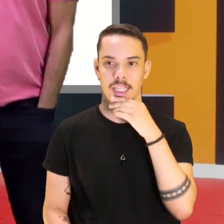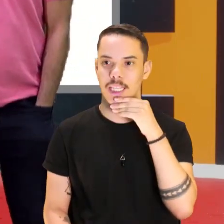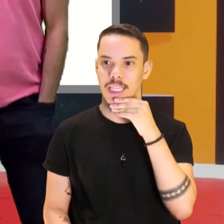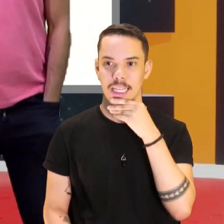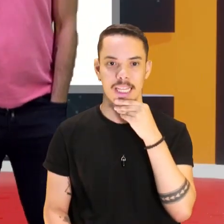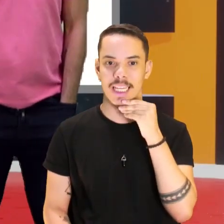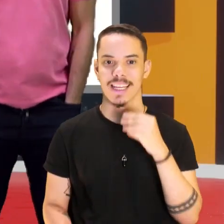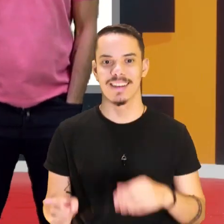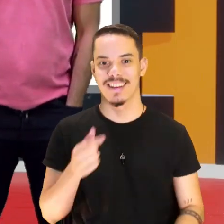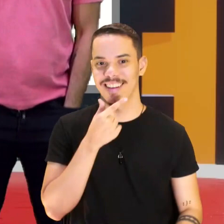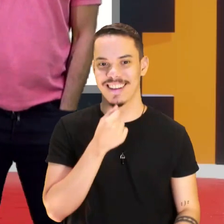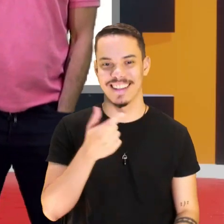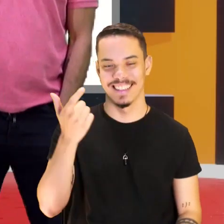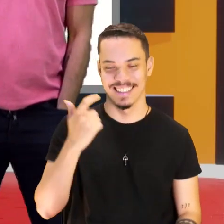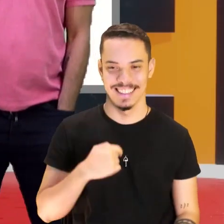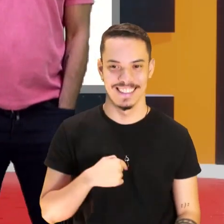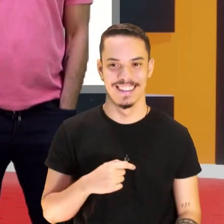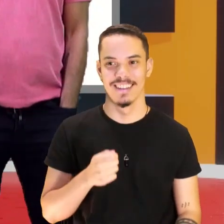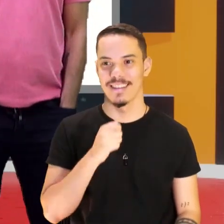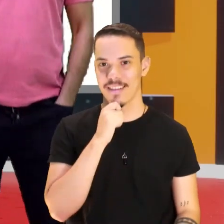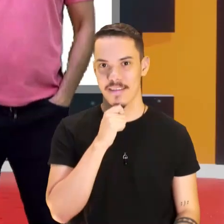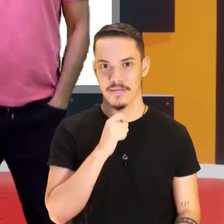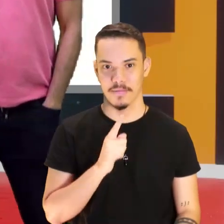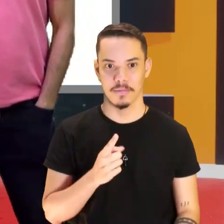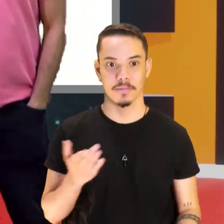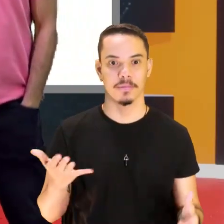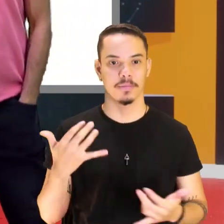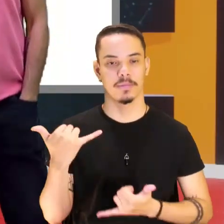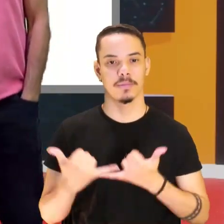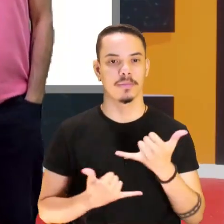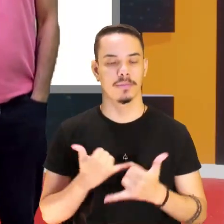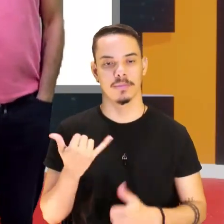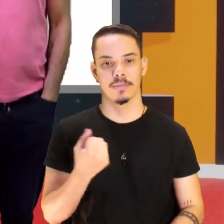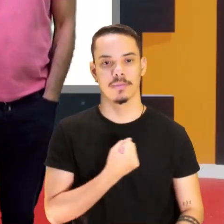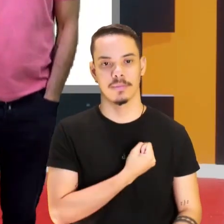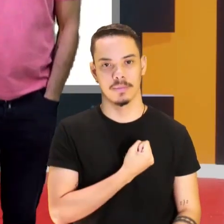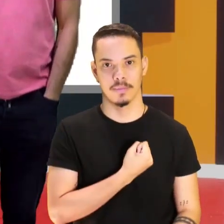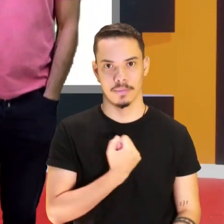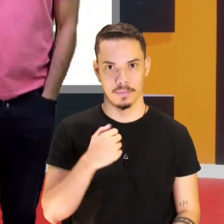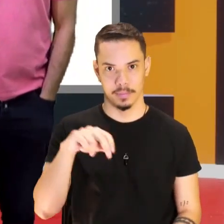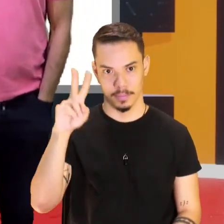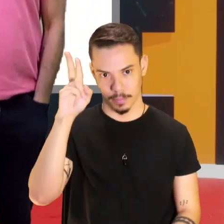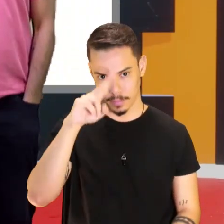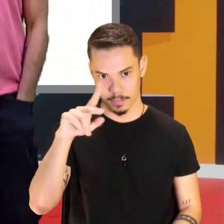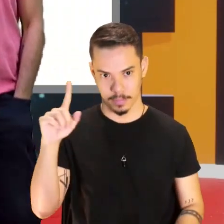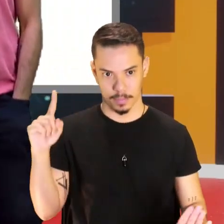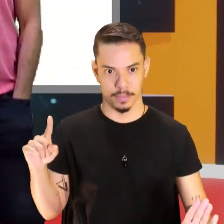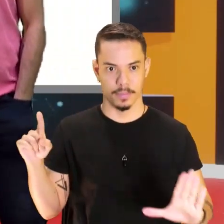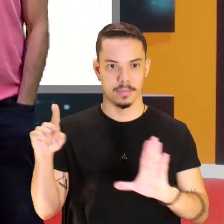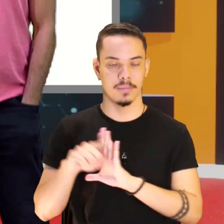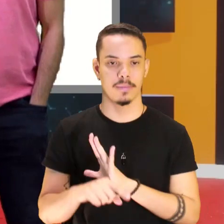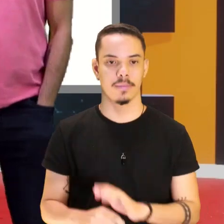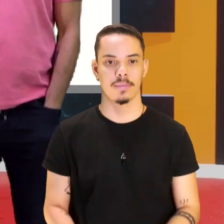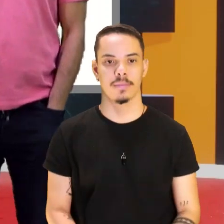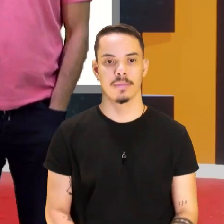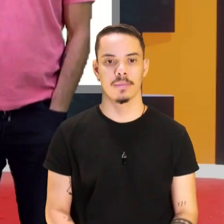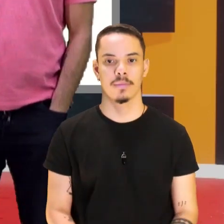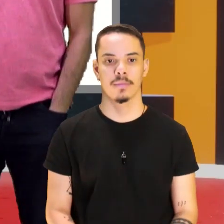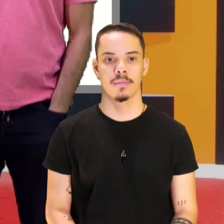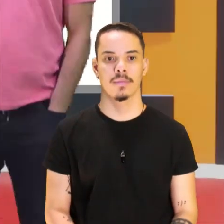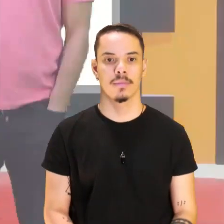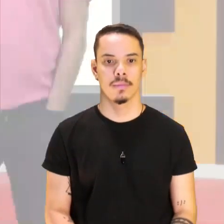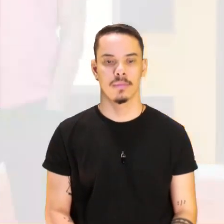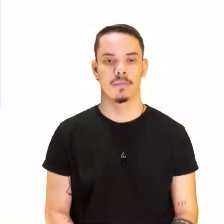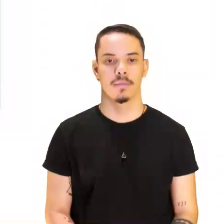eu, não sou eu. Vamos lá, então, hora de brincando com os números. E lembra da perguntinha da aula? Vamos relembrar agora? Recordar para viver,